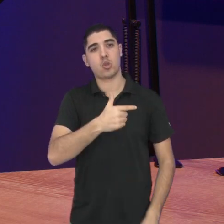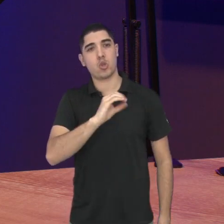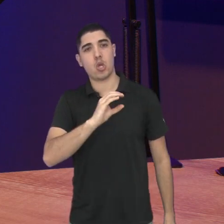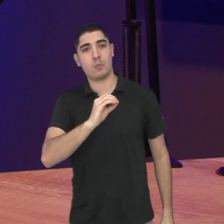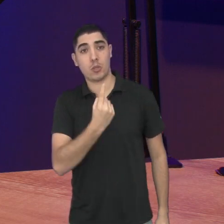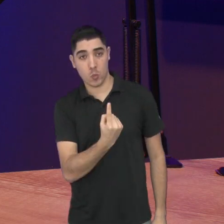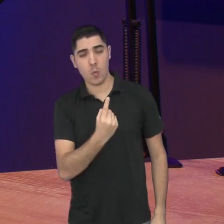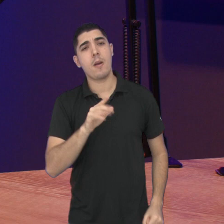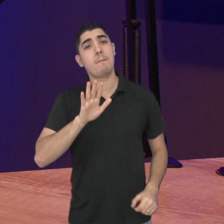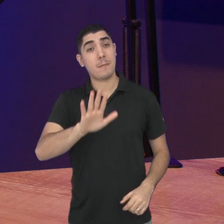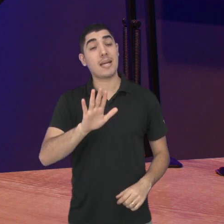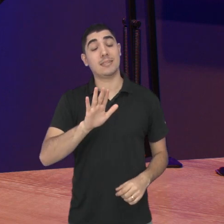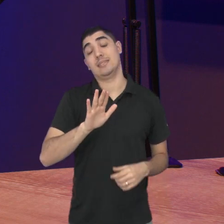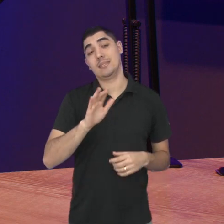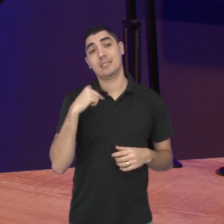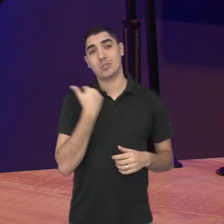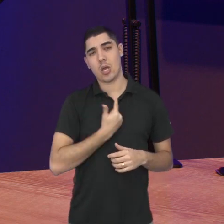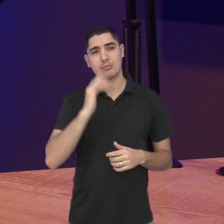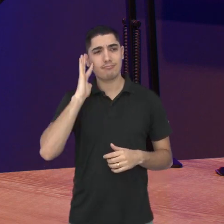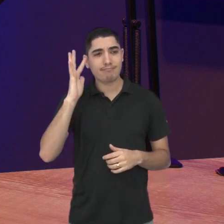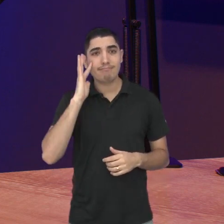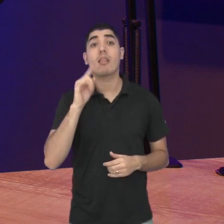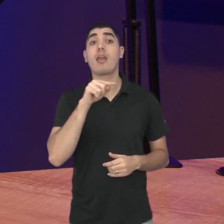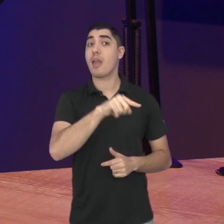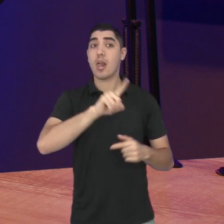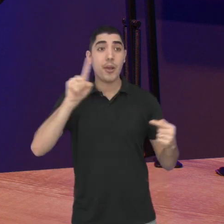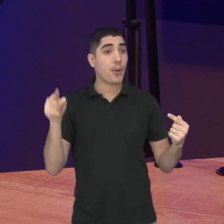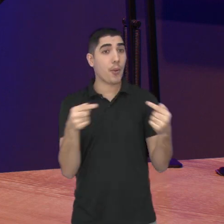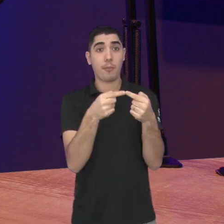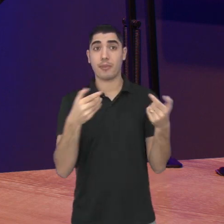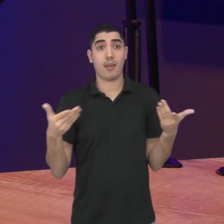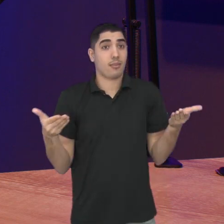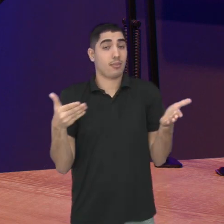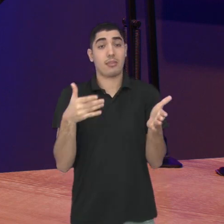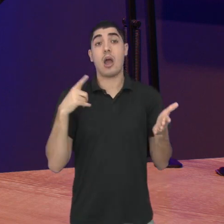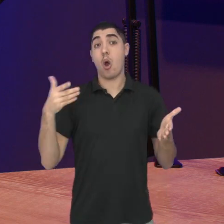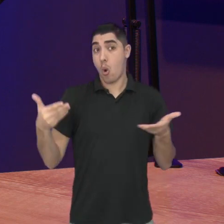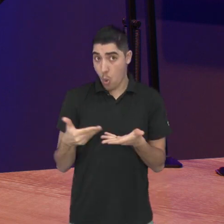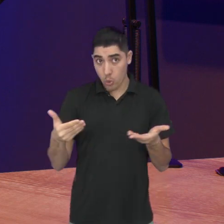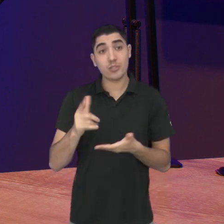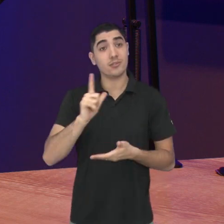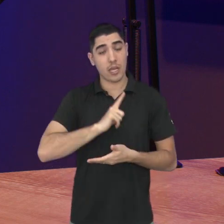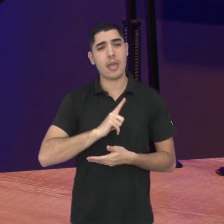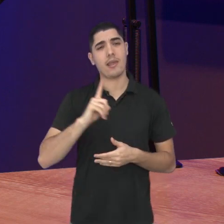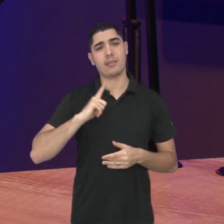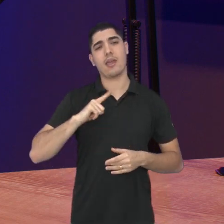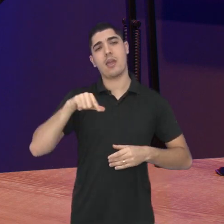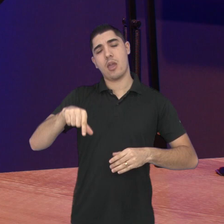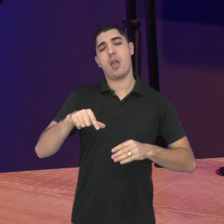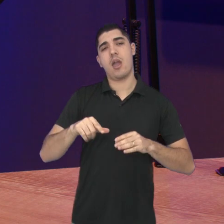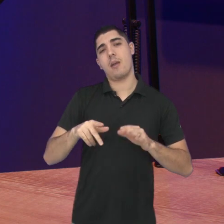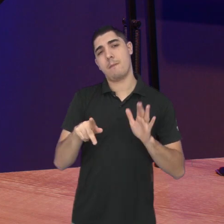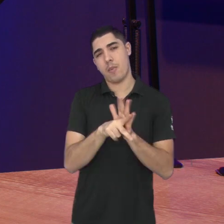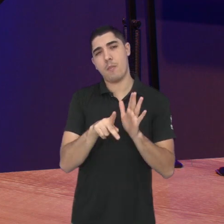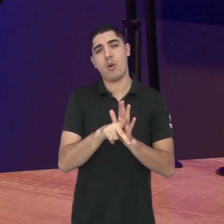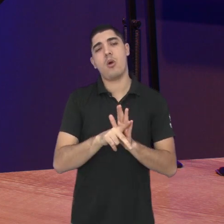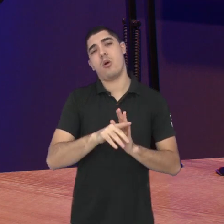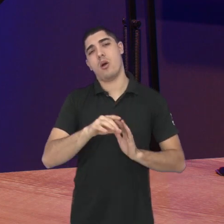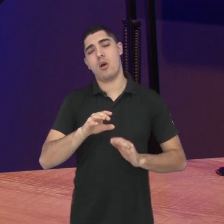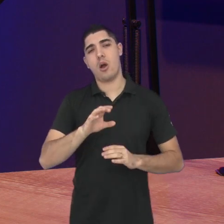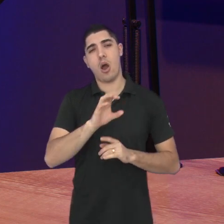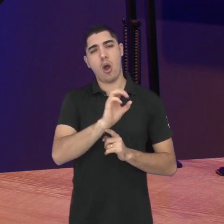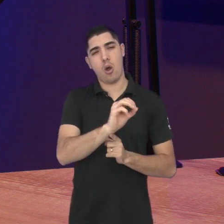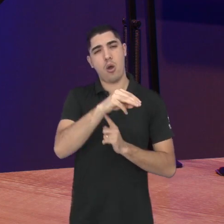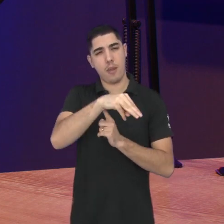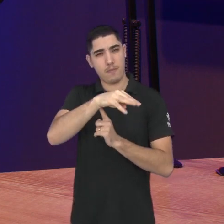muito, se a gente for parar para pensar, é algo que acontece nos dias de hoje. A gente tem alguns dados, né, da Organização Internacional